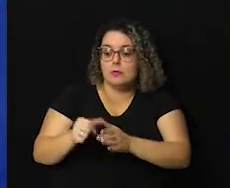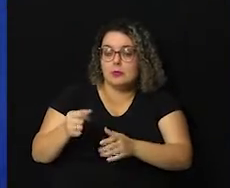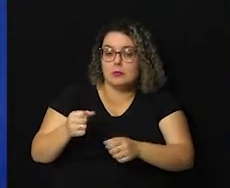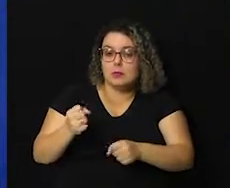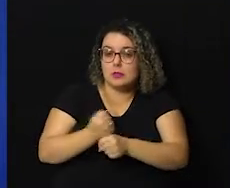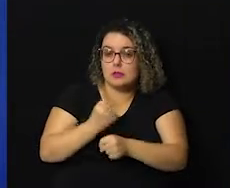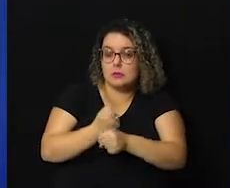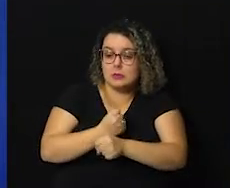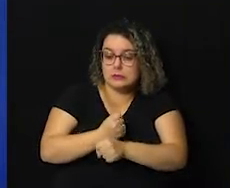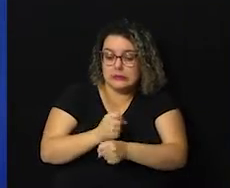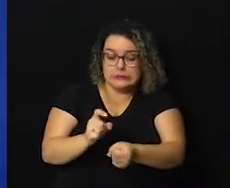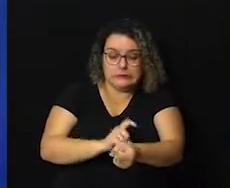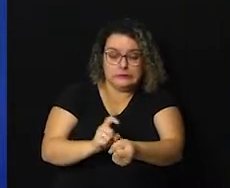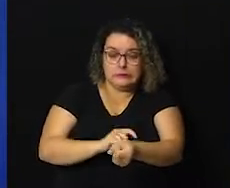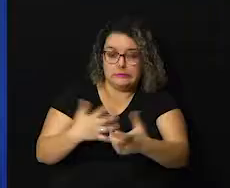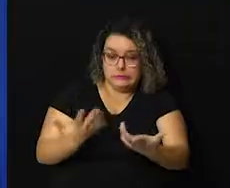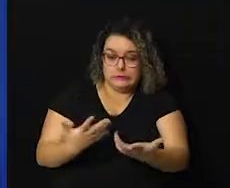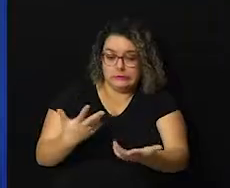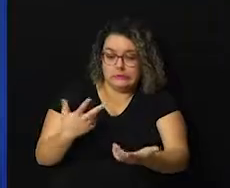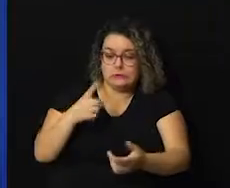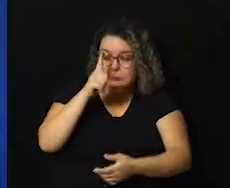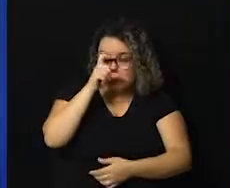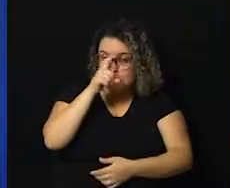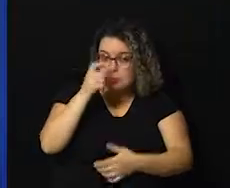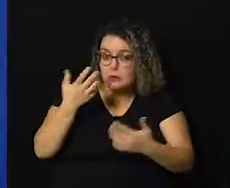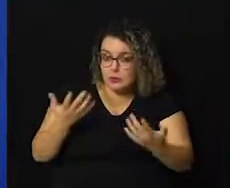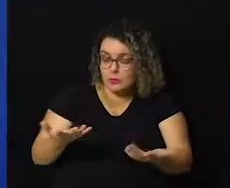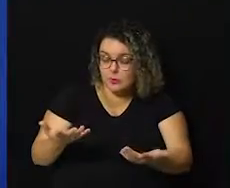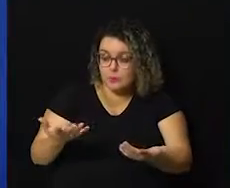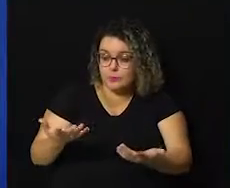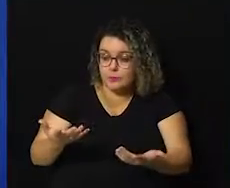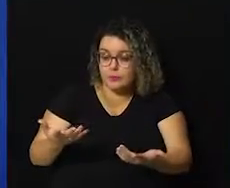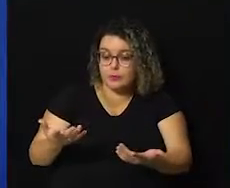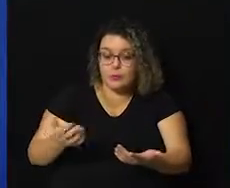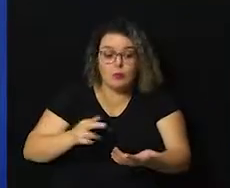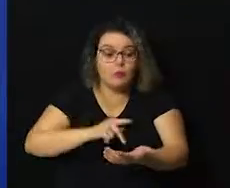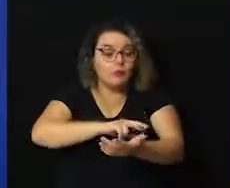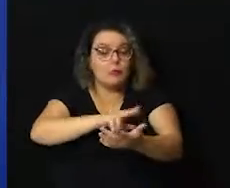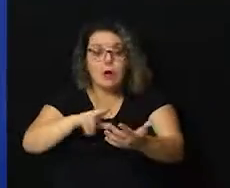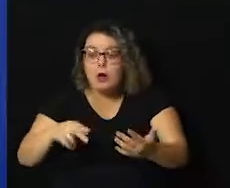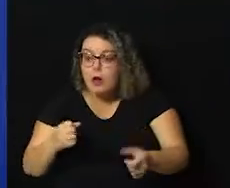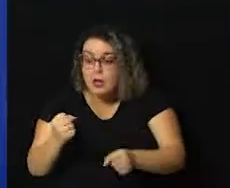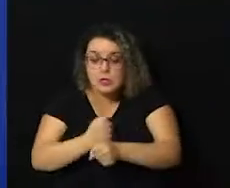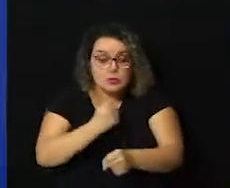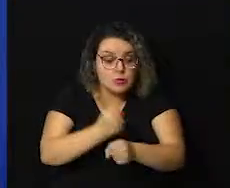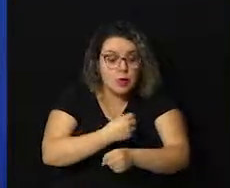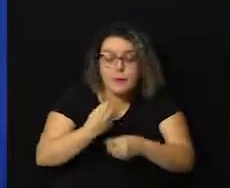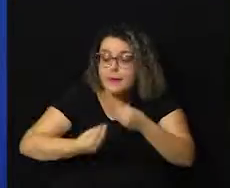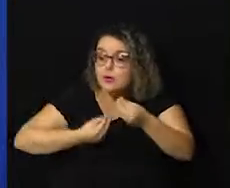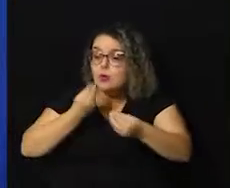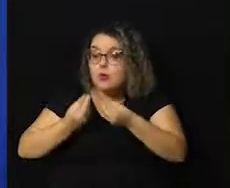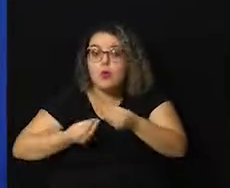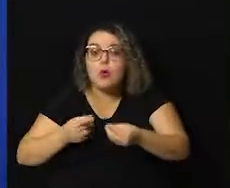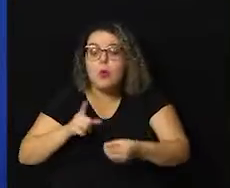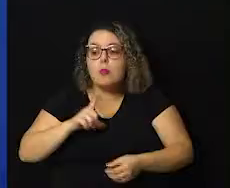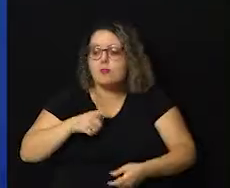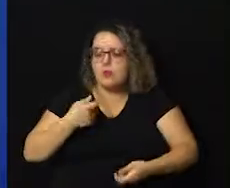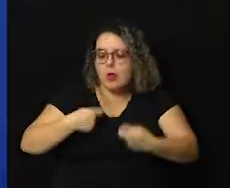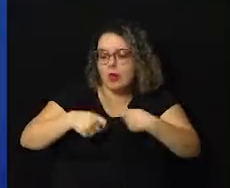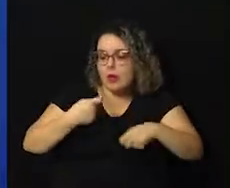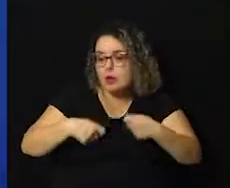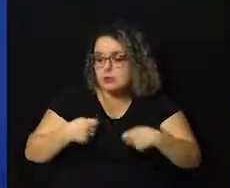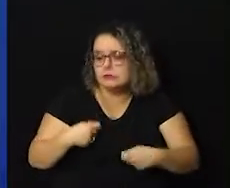obra gerou uma stress tão grande que você foi parar no hospital agora com tantas obras como você tem então